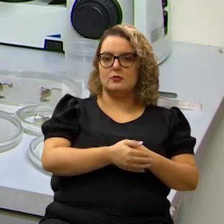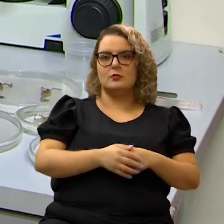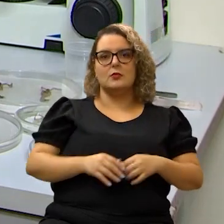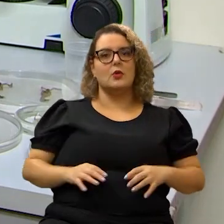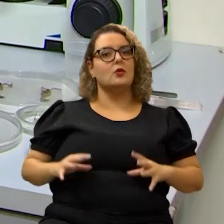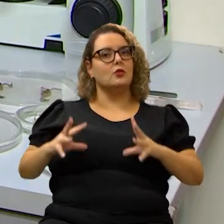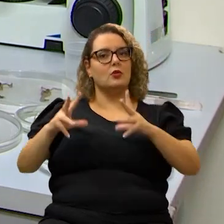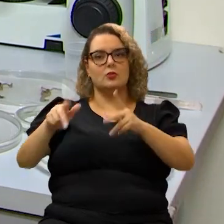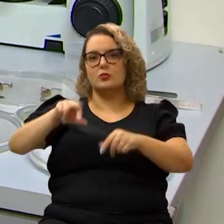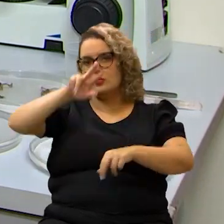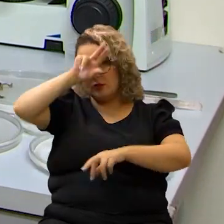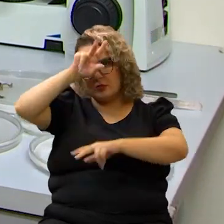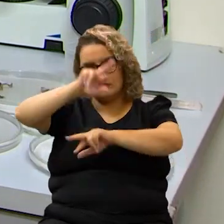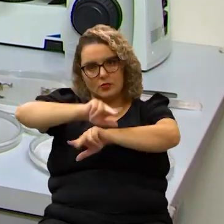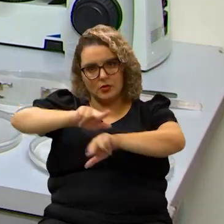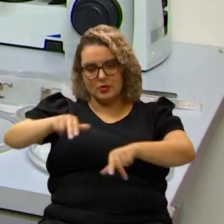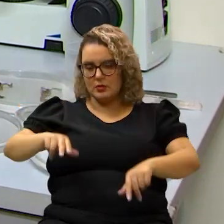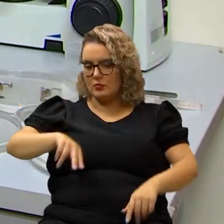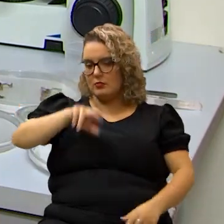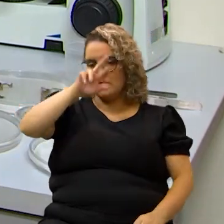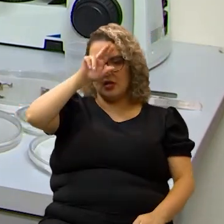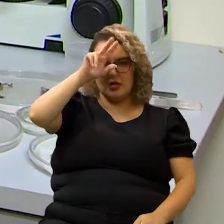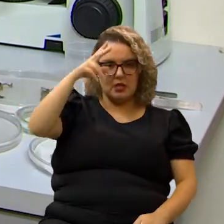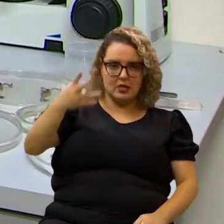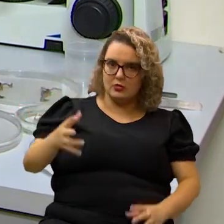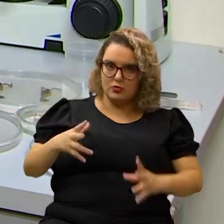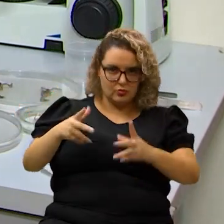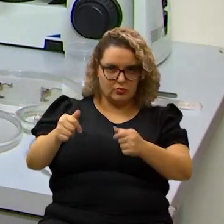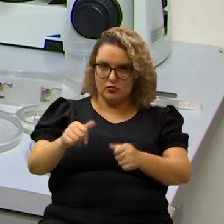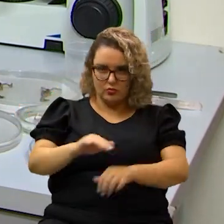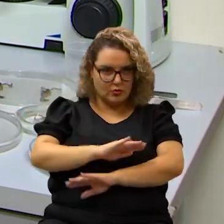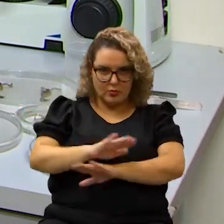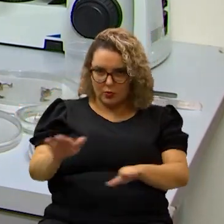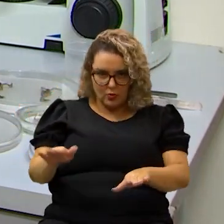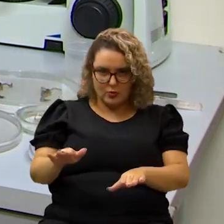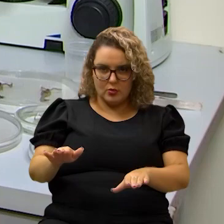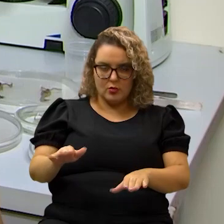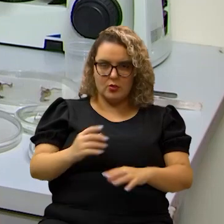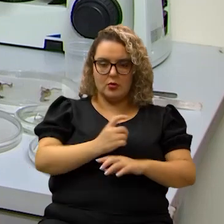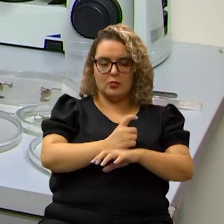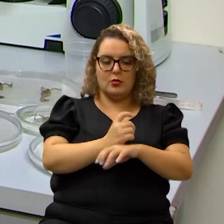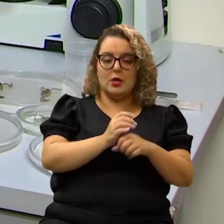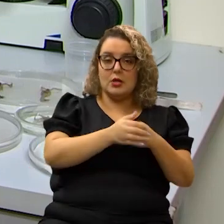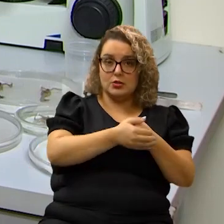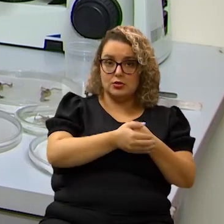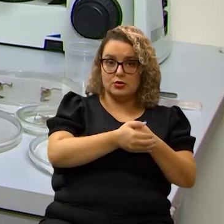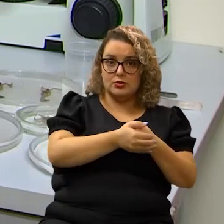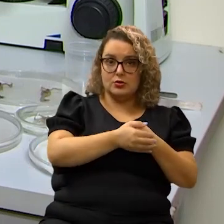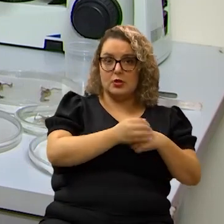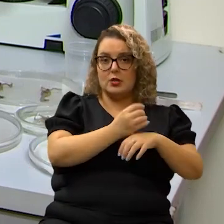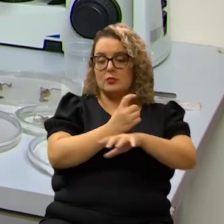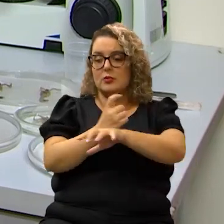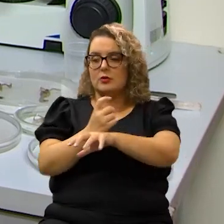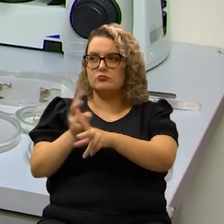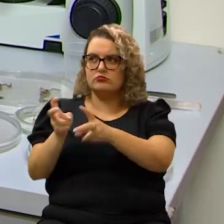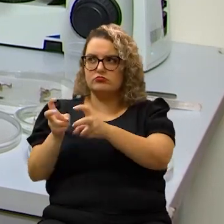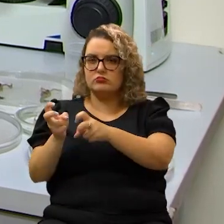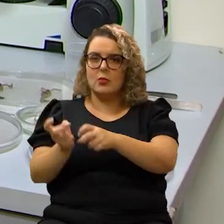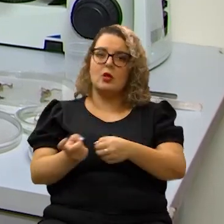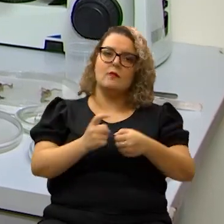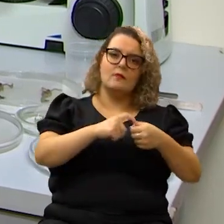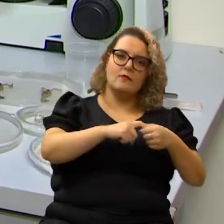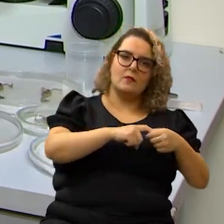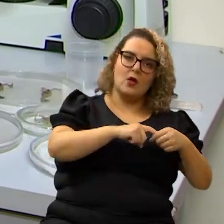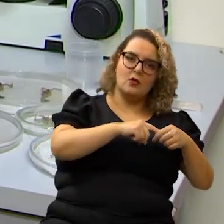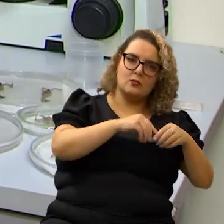volta para dentro da toca. Então eu matei todos os outros insetos, barata, tudo morreu. O escorpião está lá na